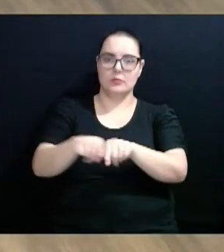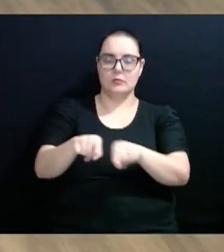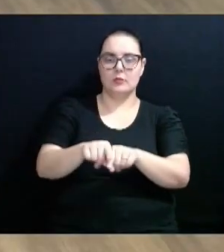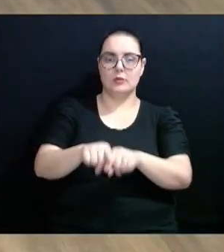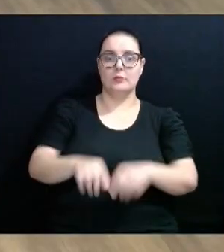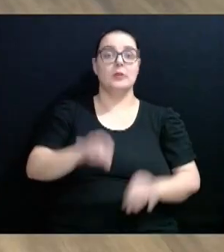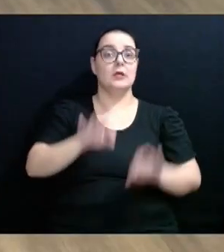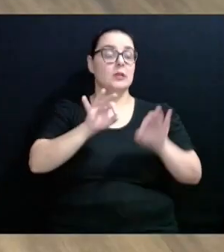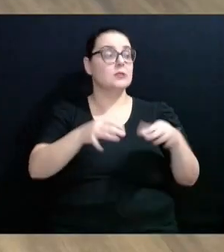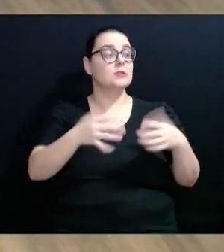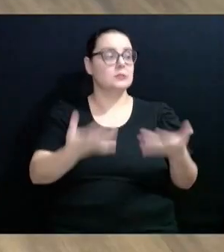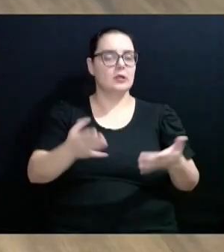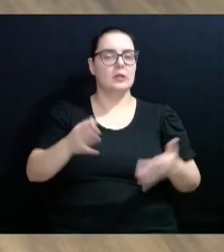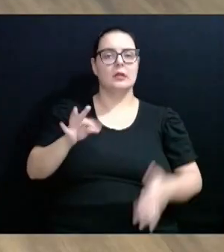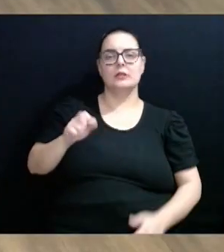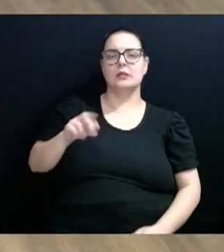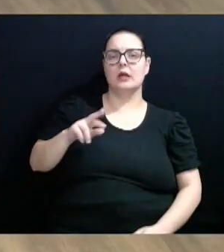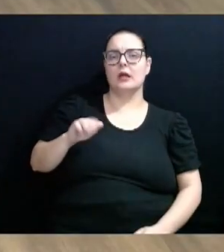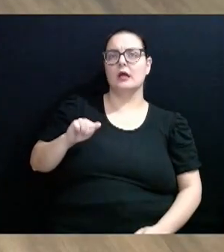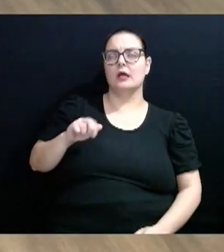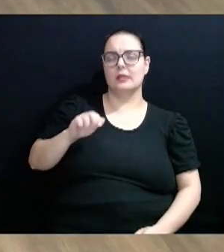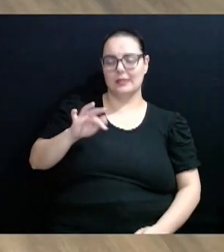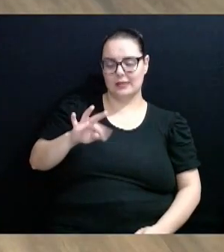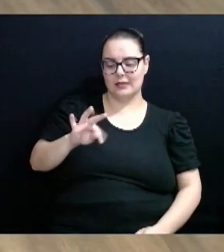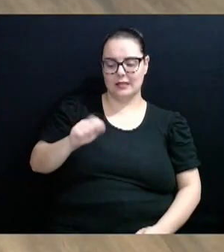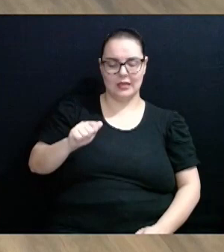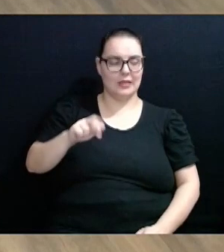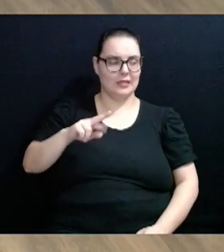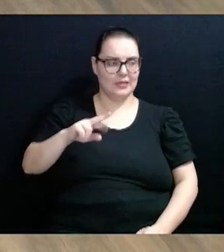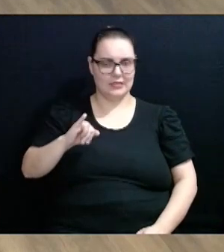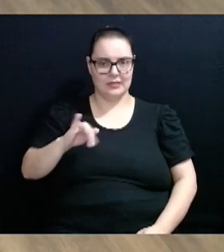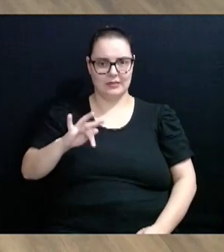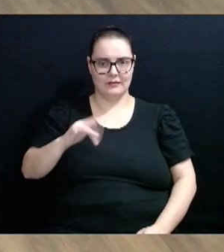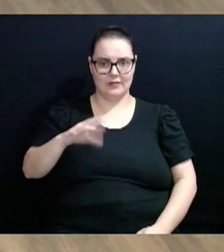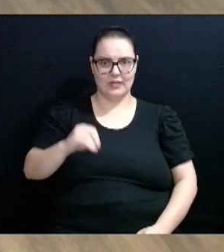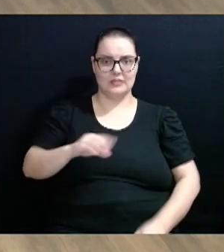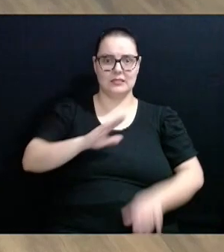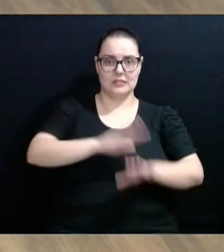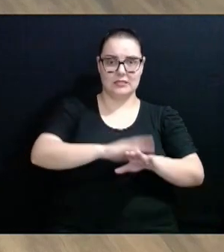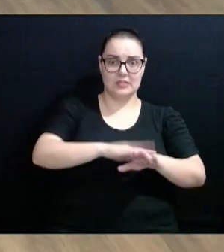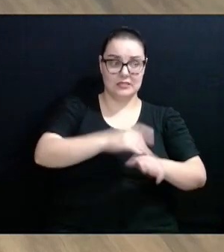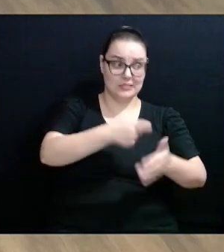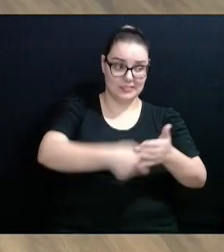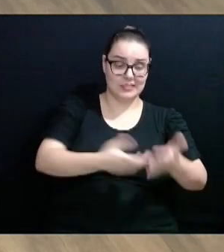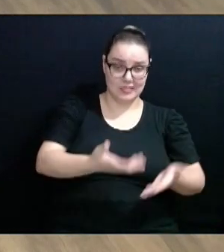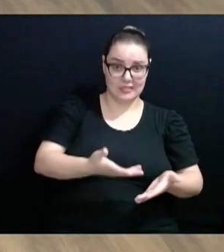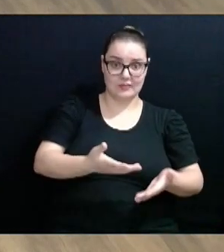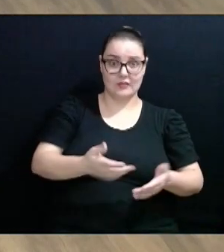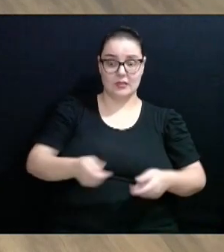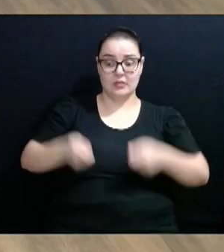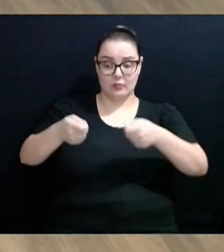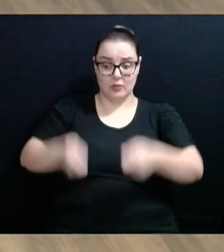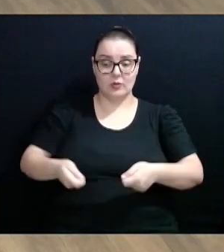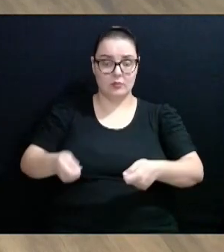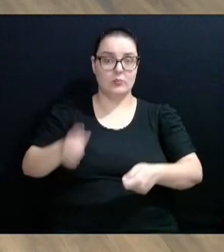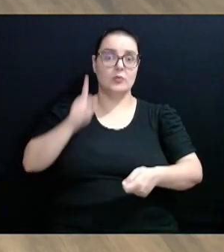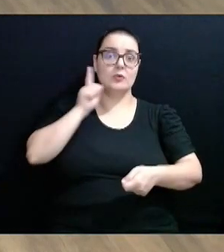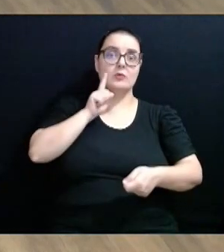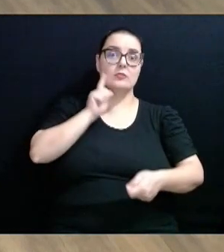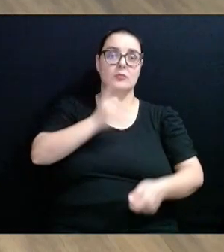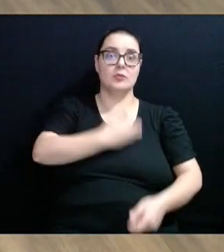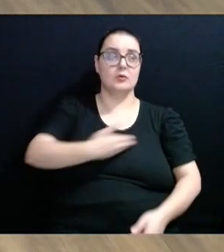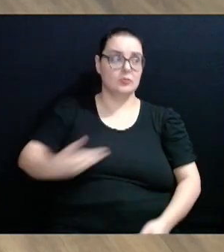Esse tarifaço, professor, essas medidas tarifadas que foram impostas pelo governo dos Estados Unidos,